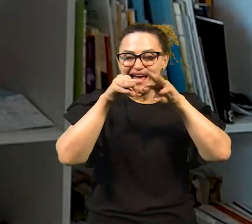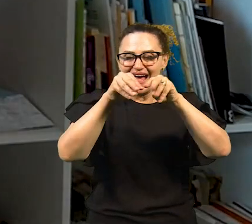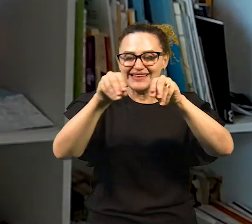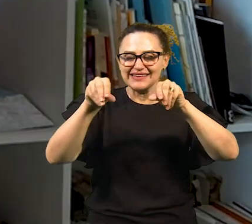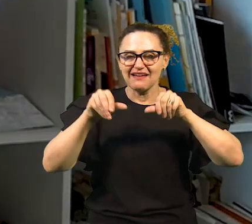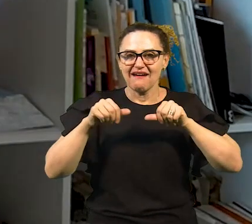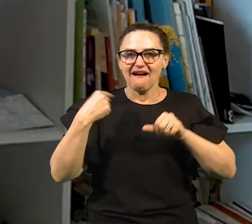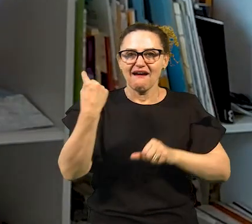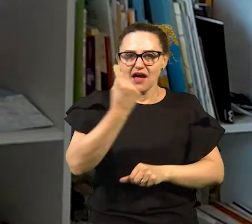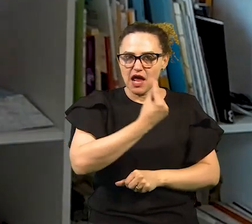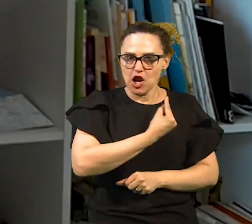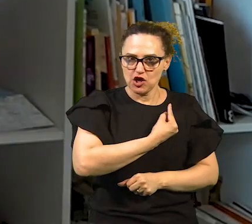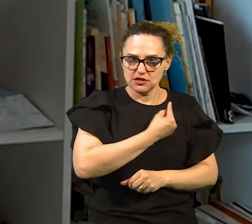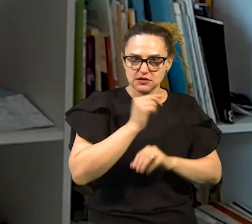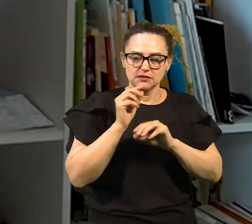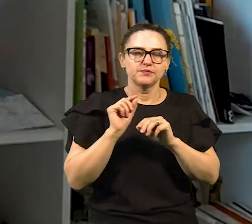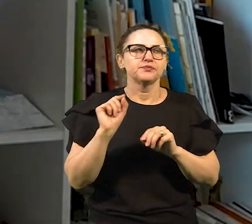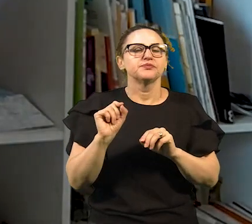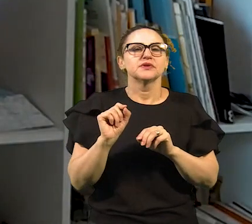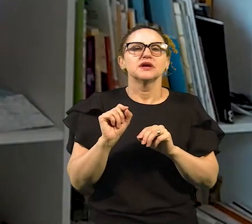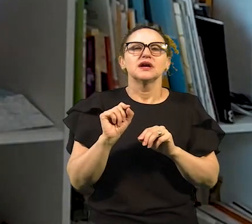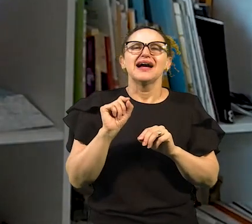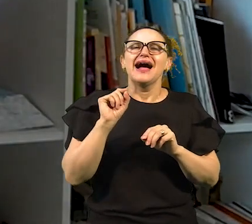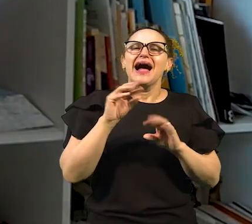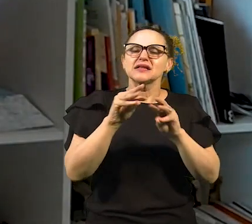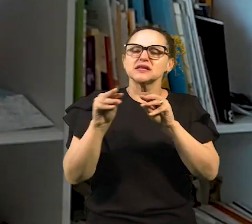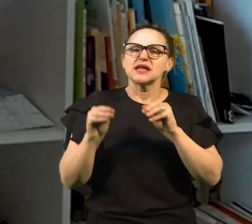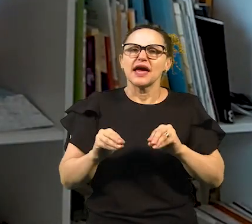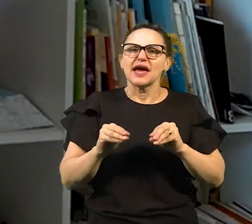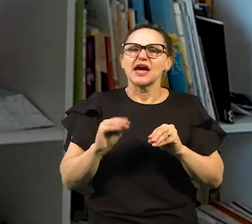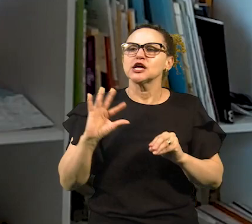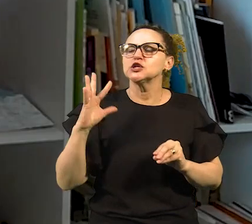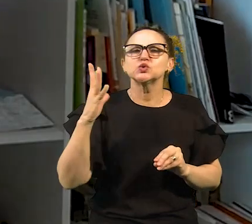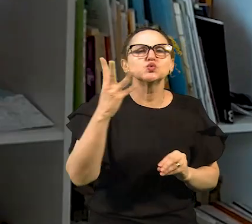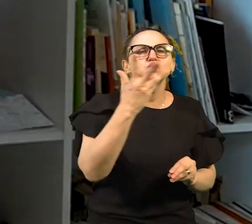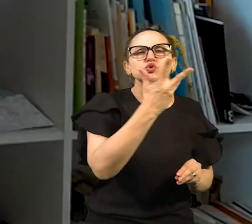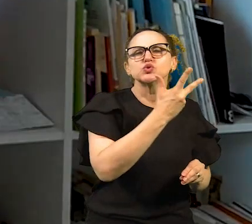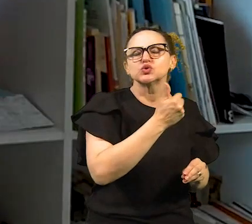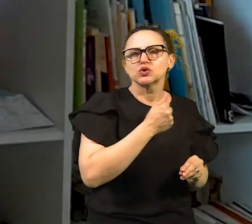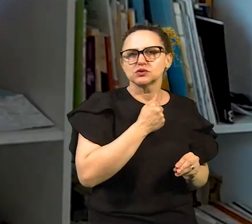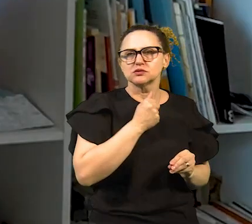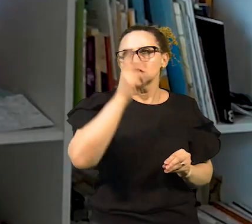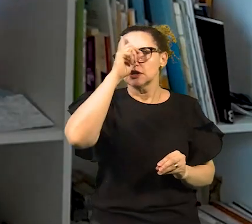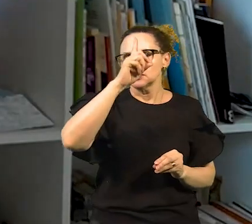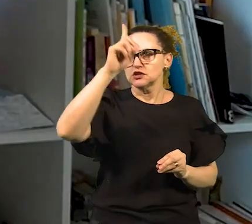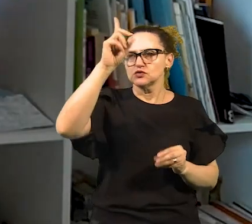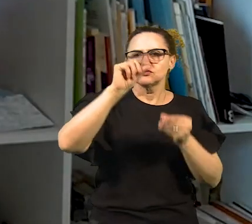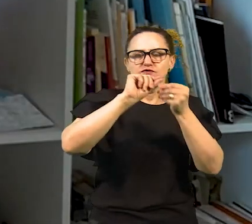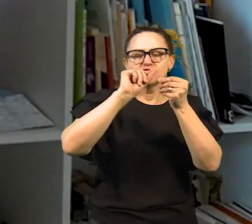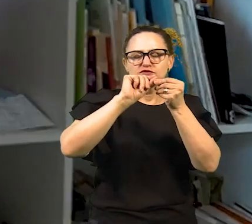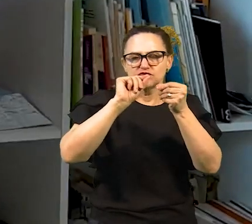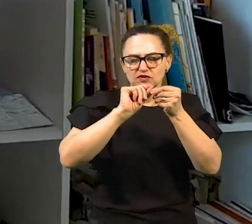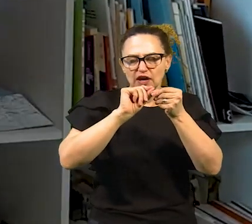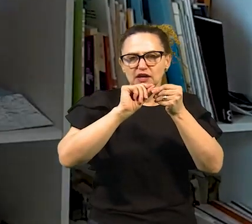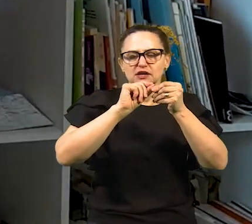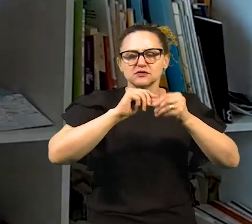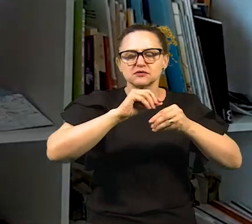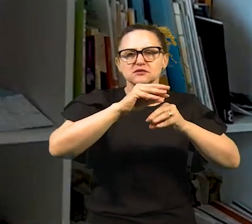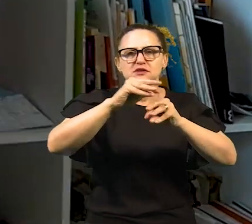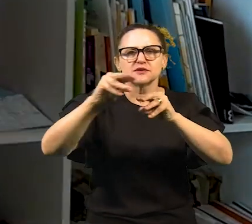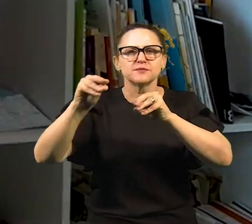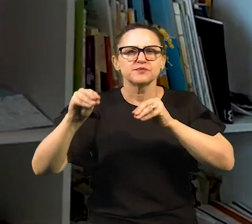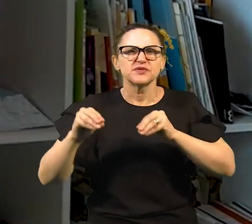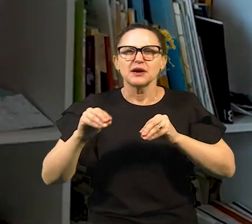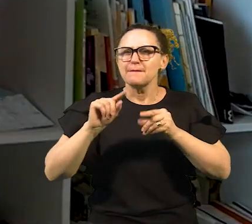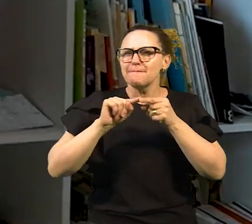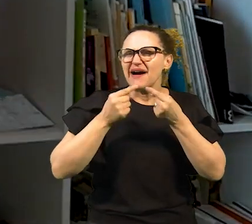a terra é um bem comum que pertence a cada um. Com o seu poder além, Deus fez a grande natura, mas não passou a escritura da